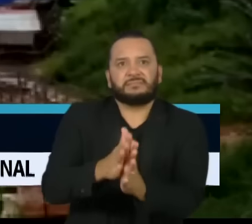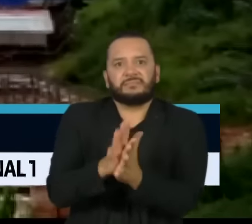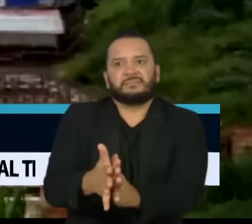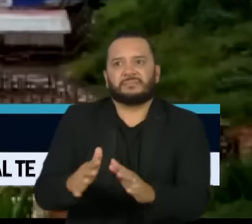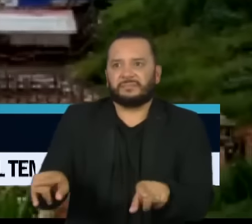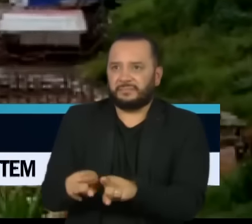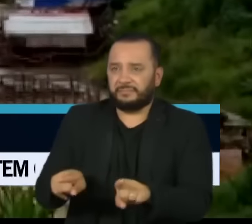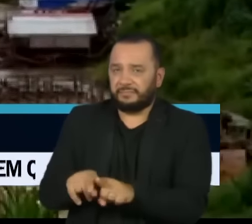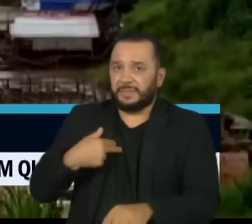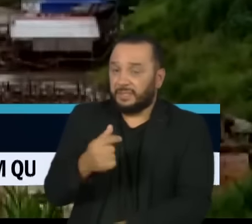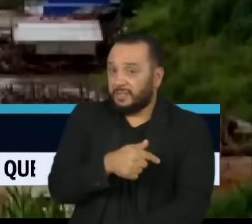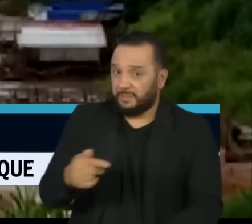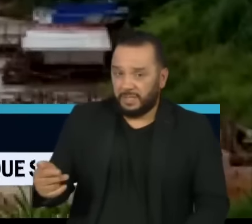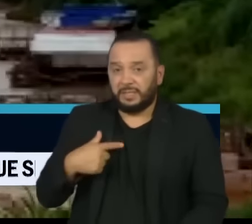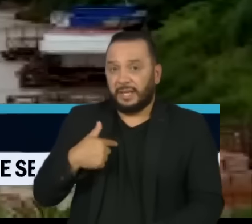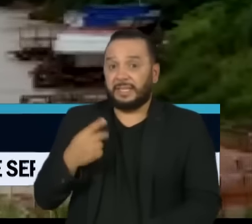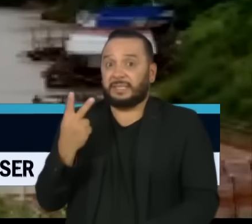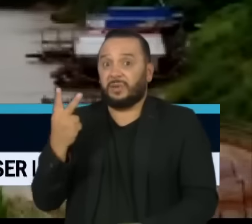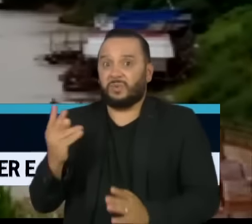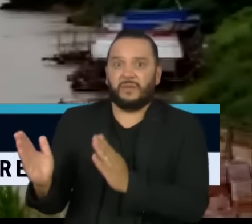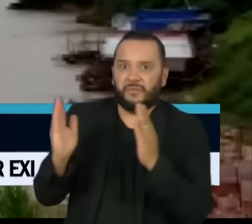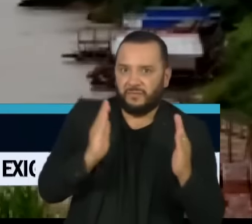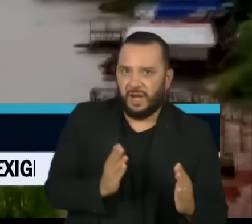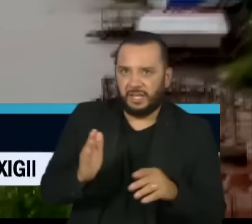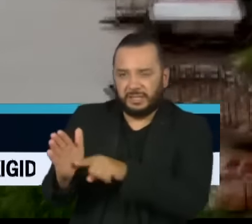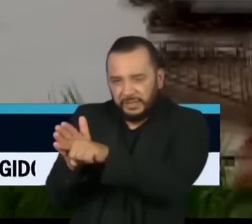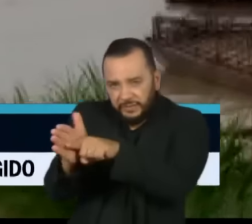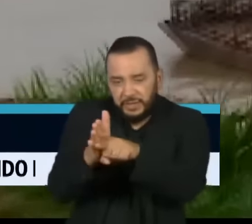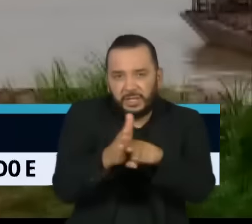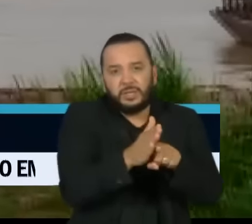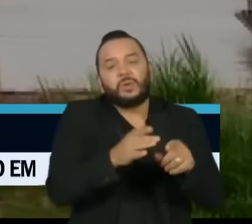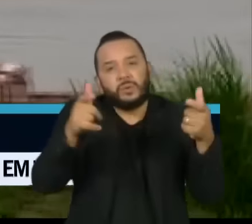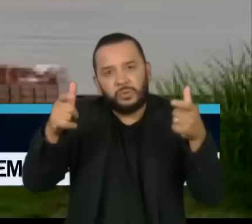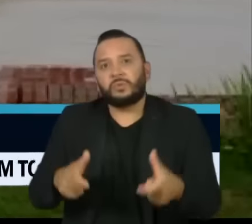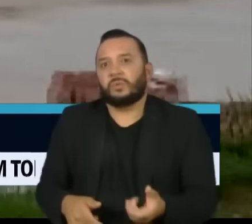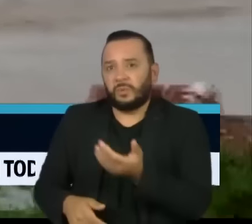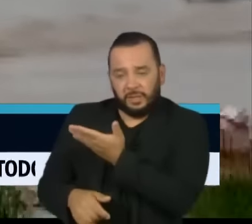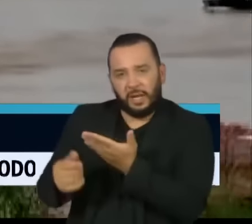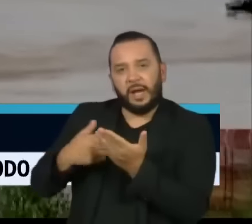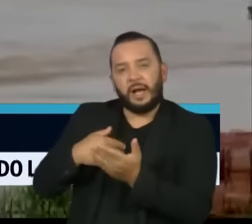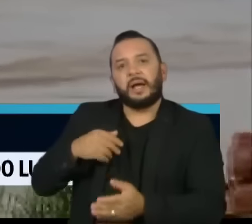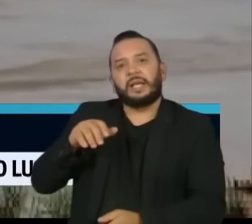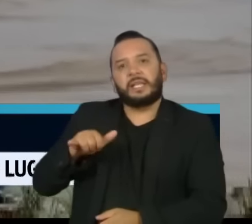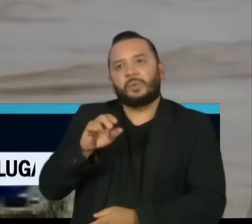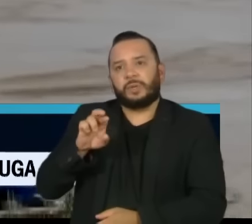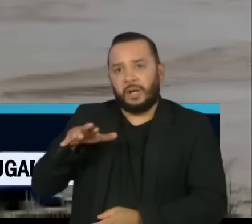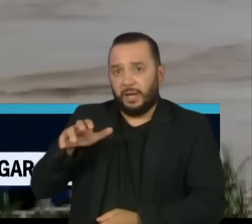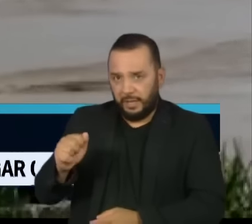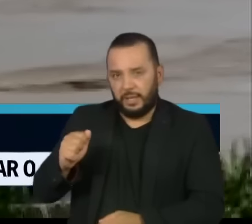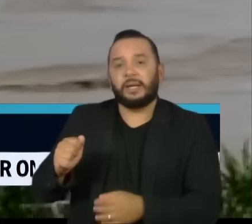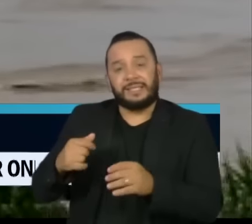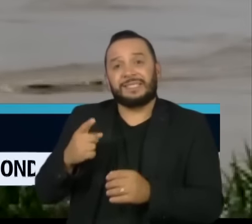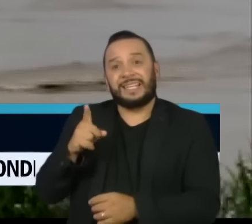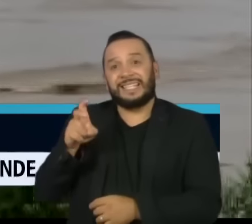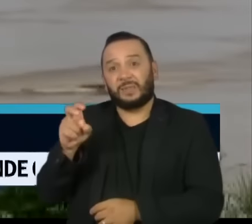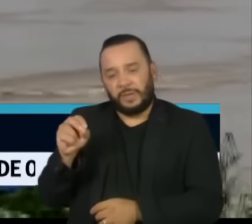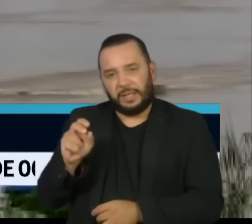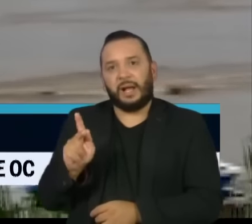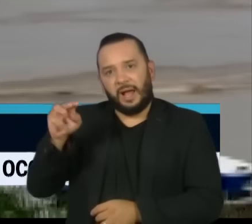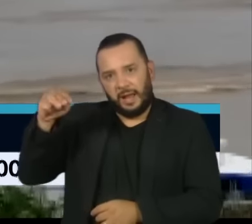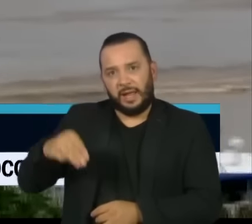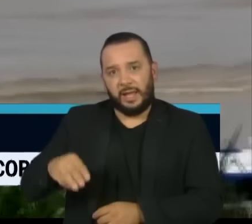Federal deflagrou a segunda fase da Operação Uiara no município de Borba, a cerca de 150 quilômetros de